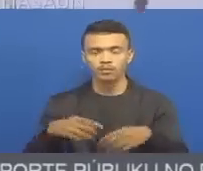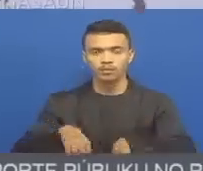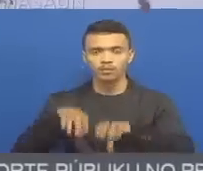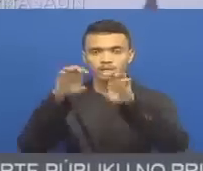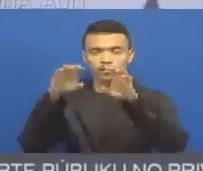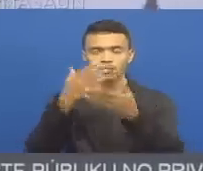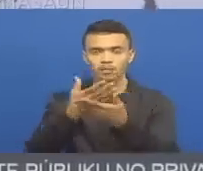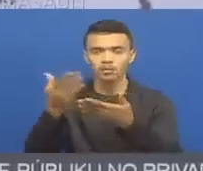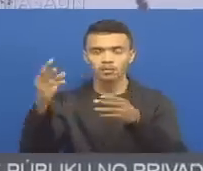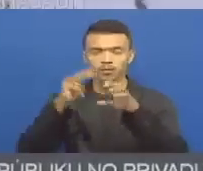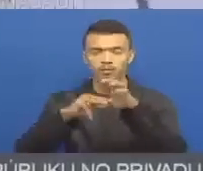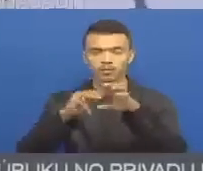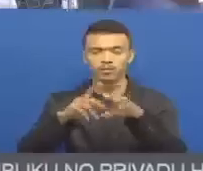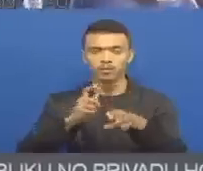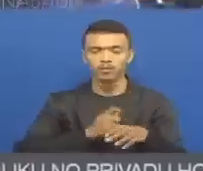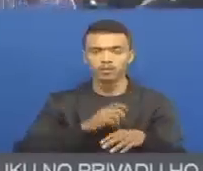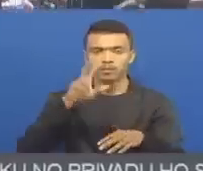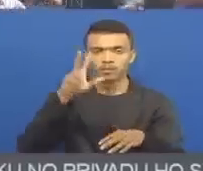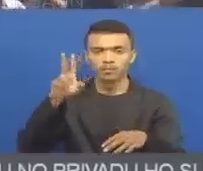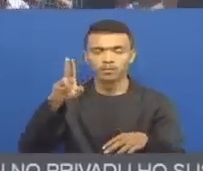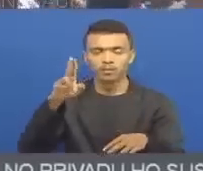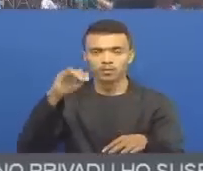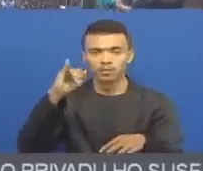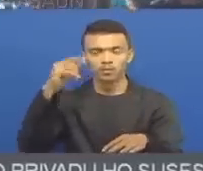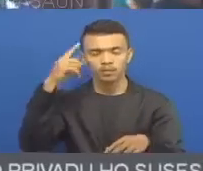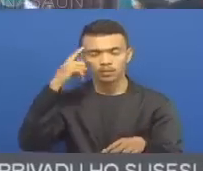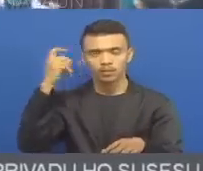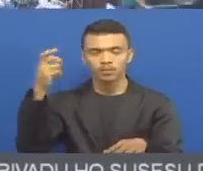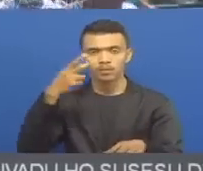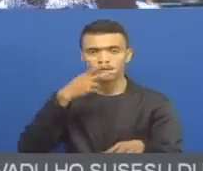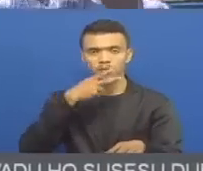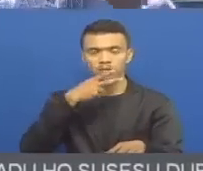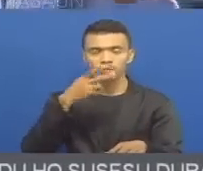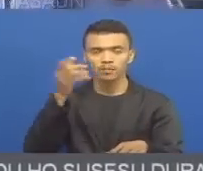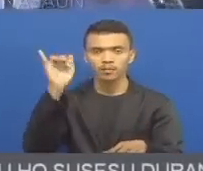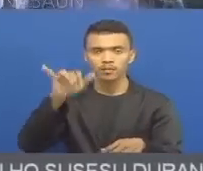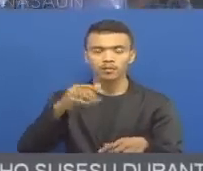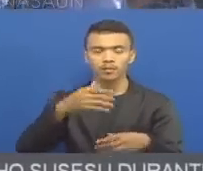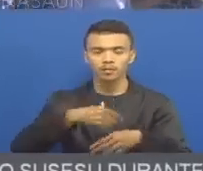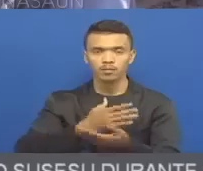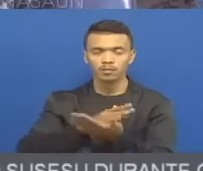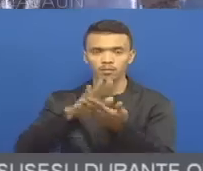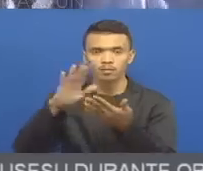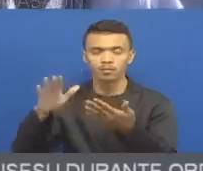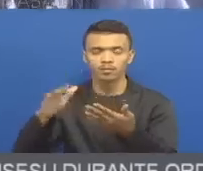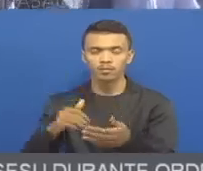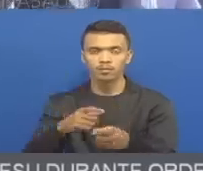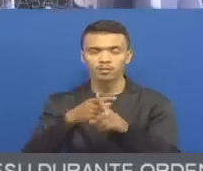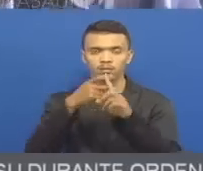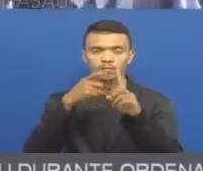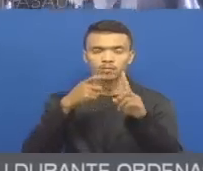sesang iha mercado Taibesi tamba sesang hane sesiaru ilisitu ne bema kasira sosa sira sosa tutang